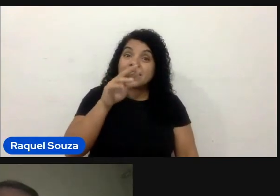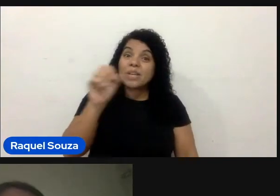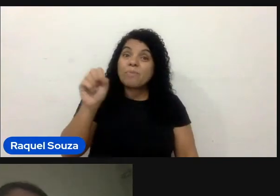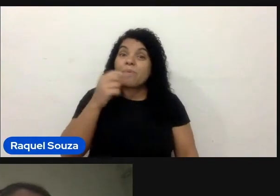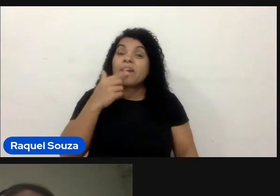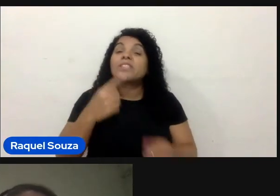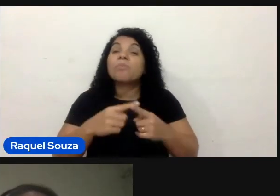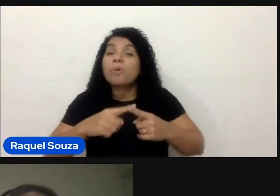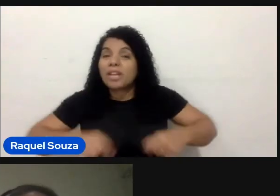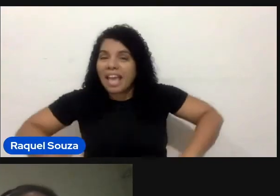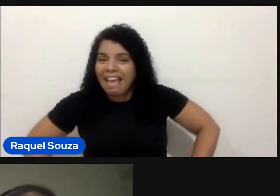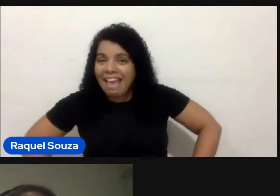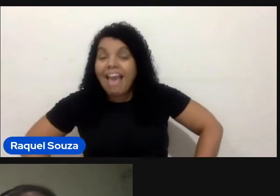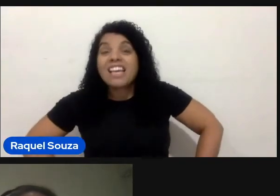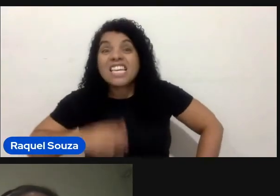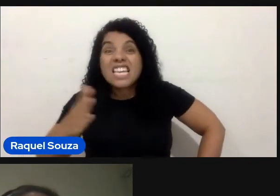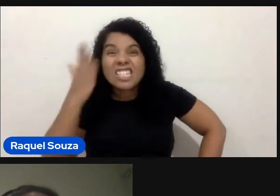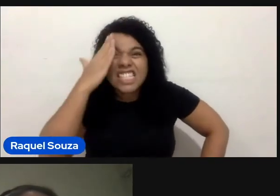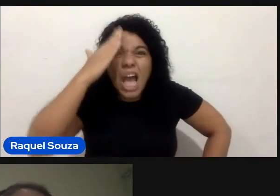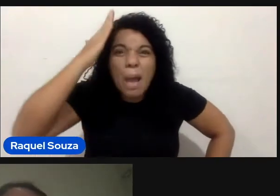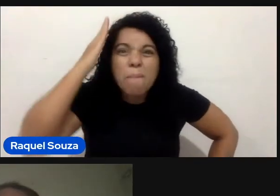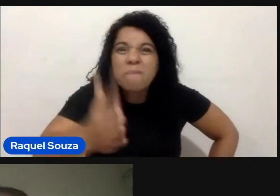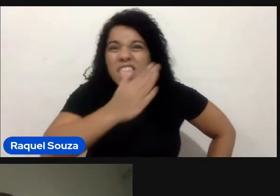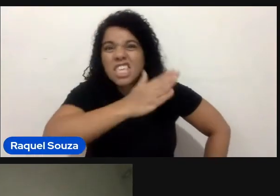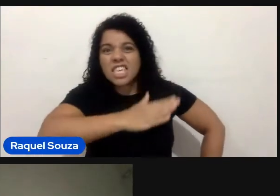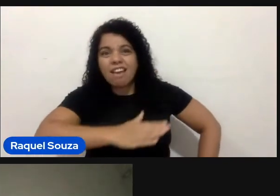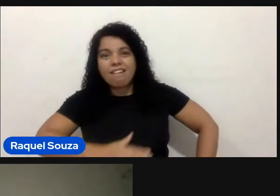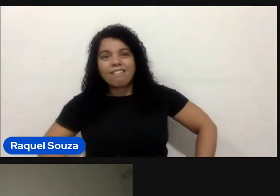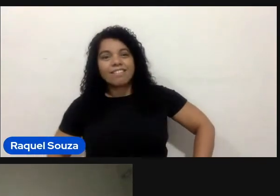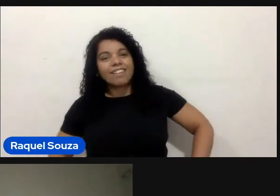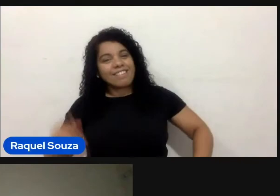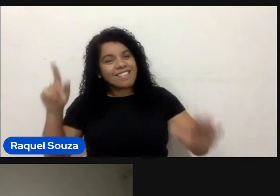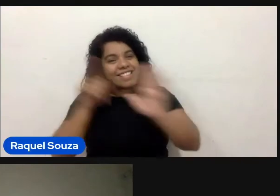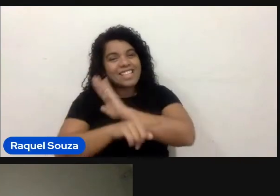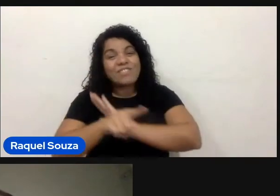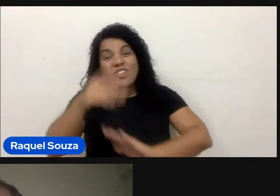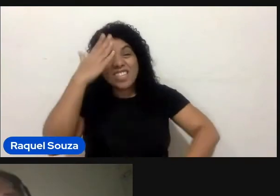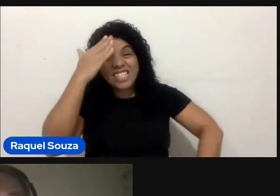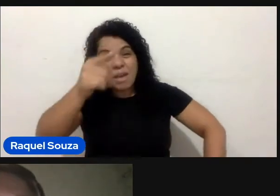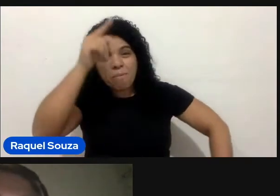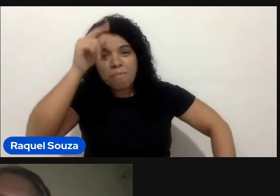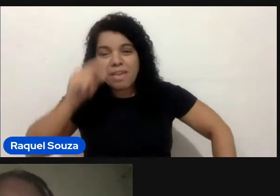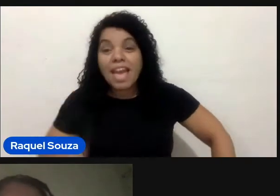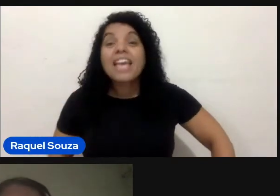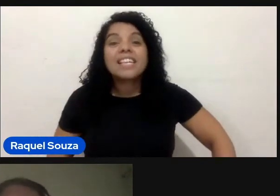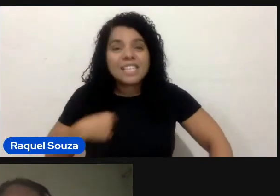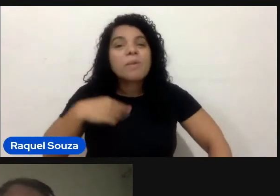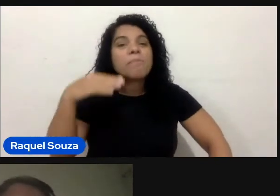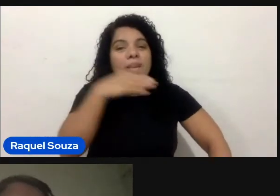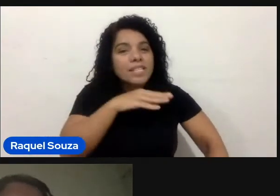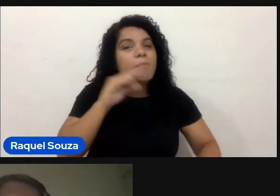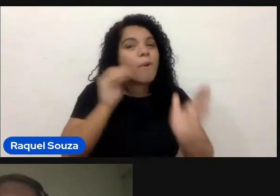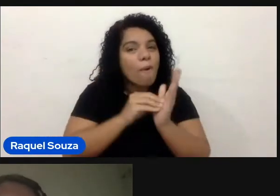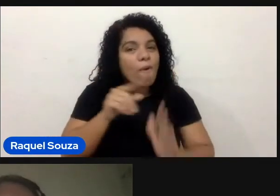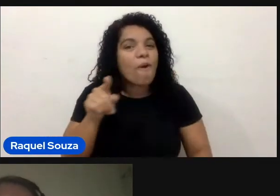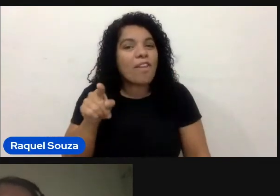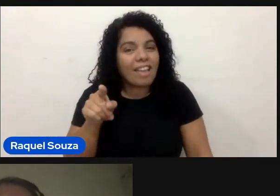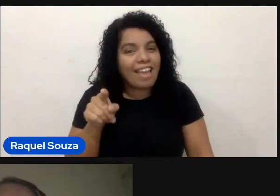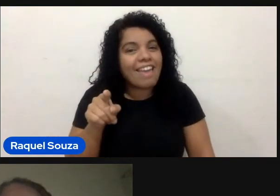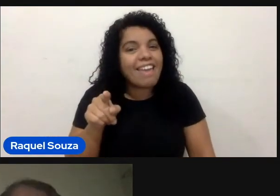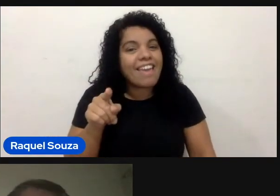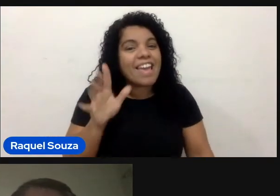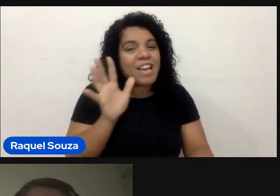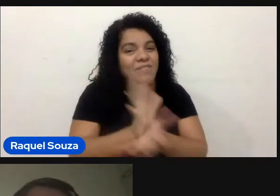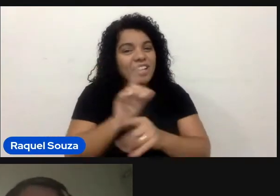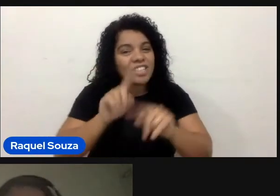depende. sabia, cara, eu sabia que ia ter isso, eu sabia. Percebeu que eu coloquei ali na parte de recursos ali, trabalhar